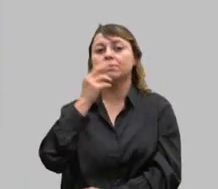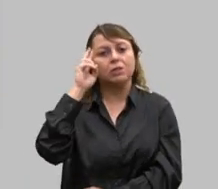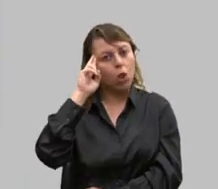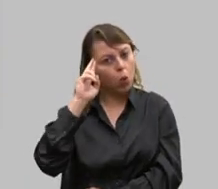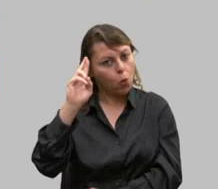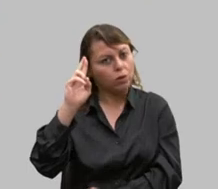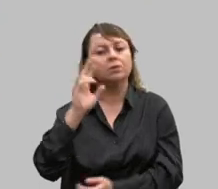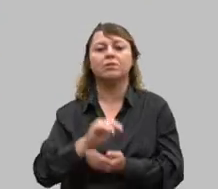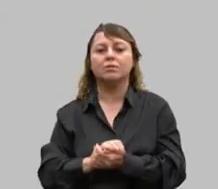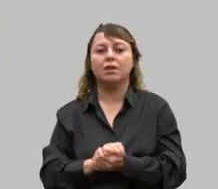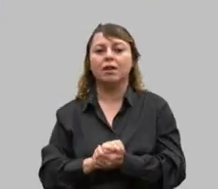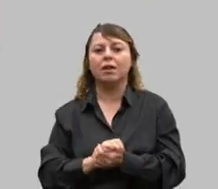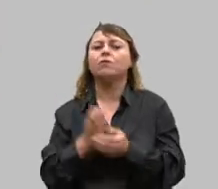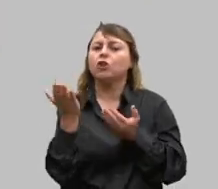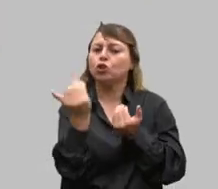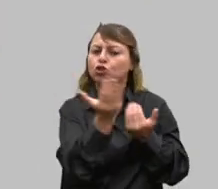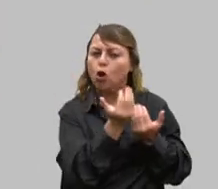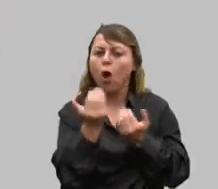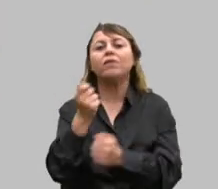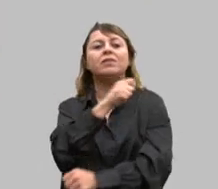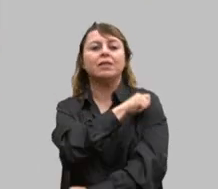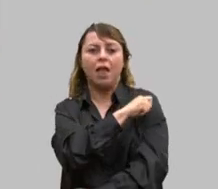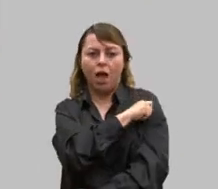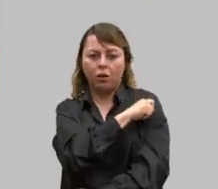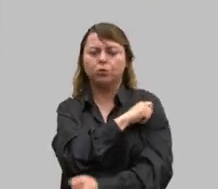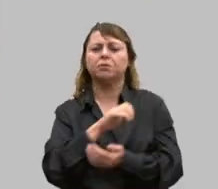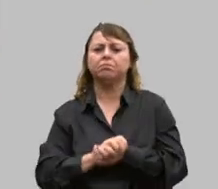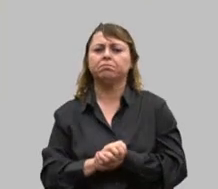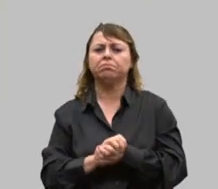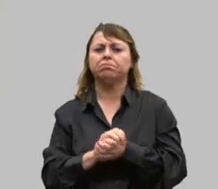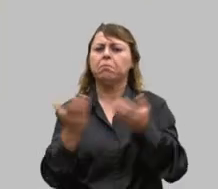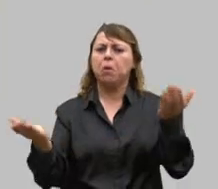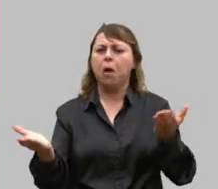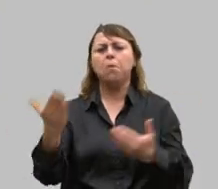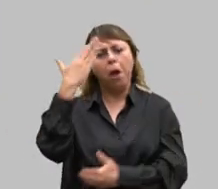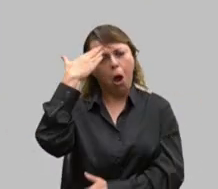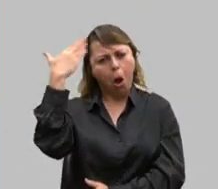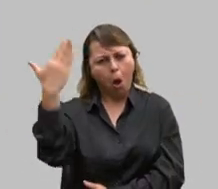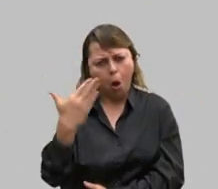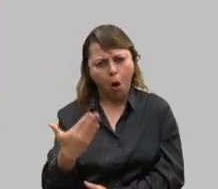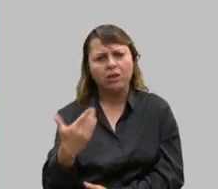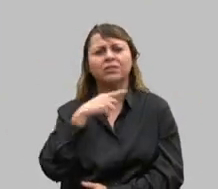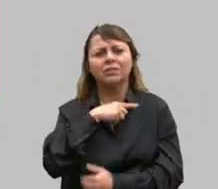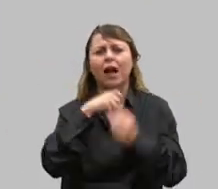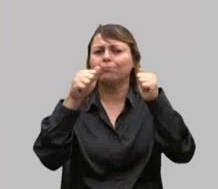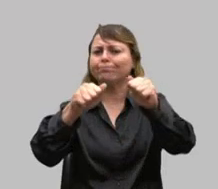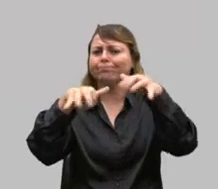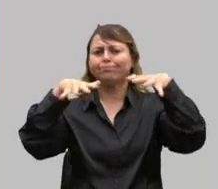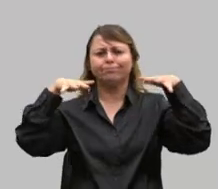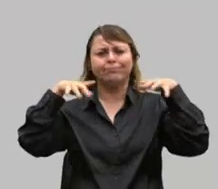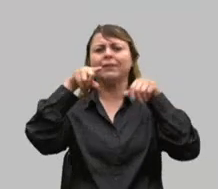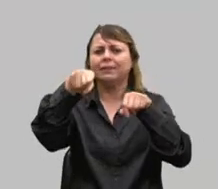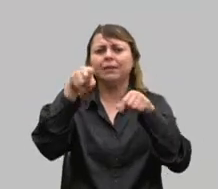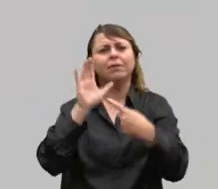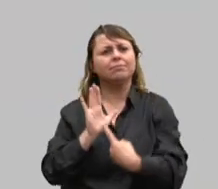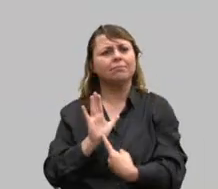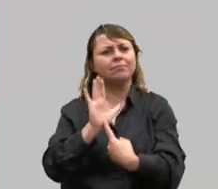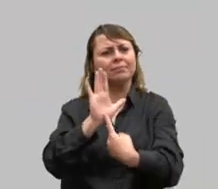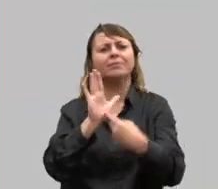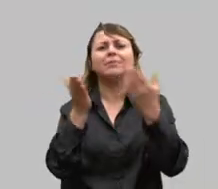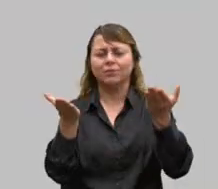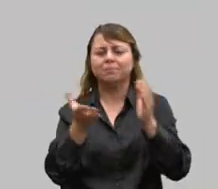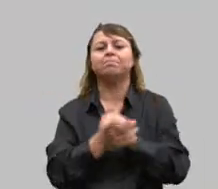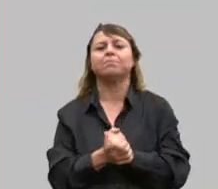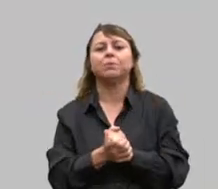caríssimos jovens alunos É uma honra estar na Tribuna representando nobres e diz